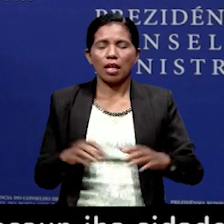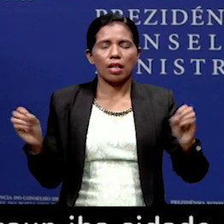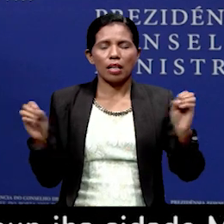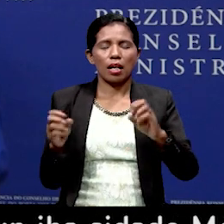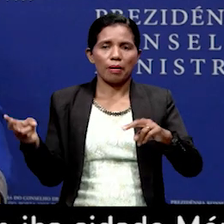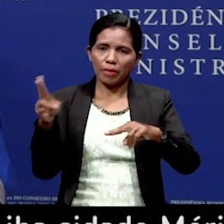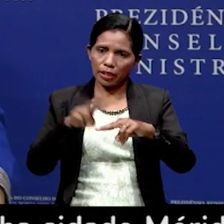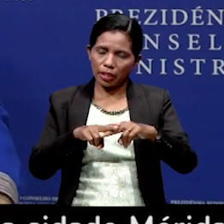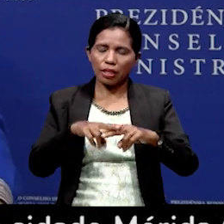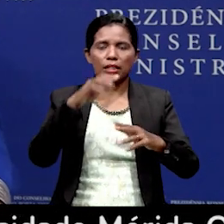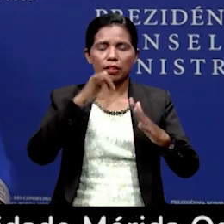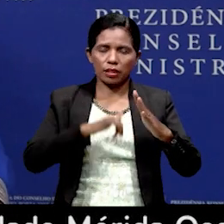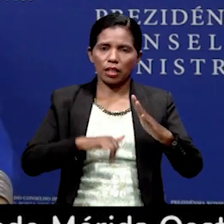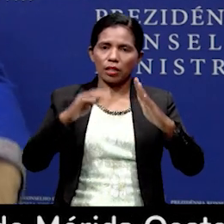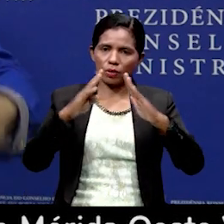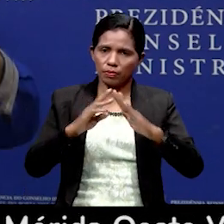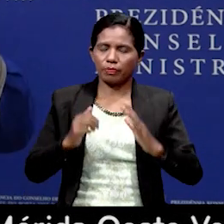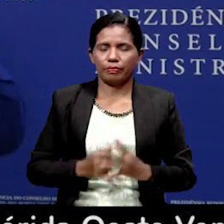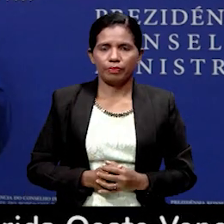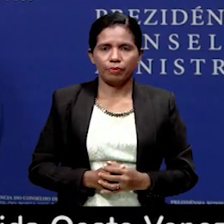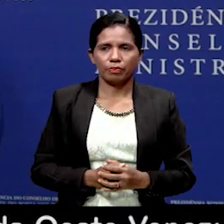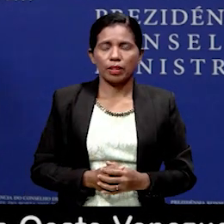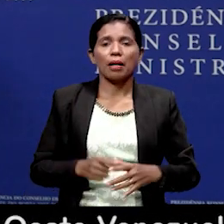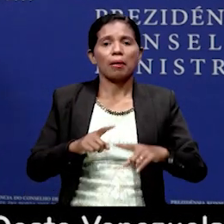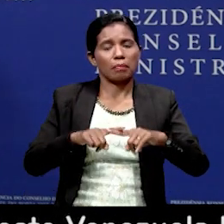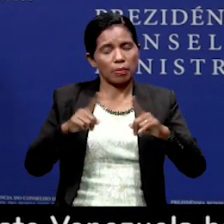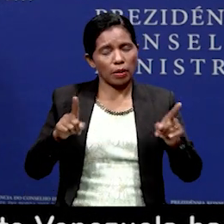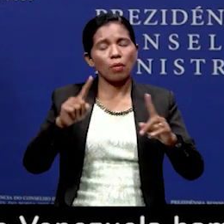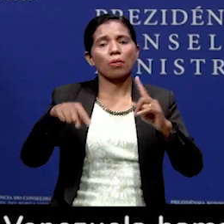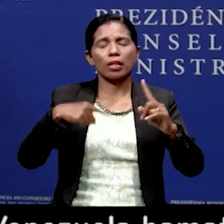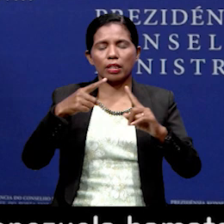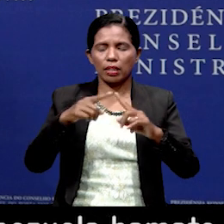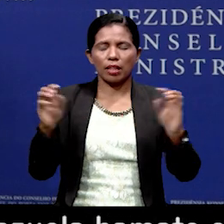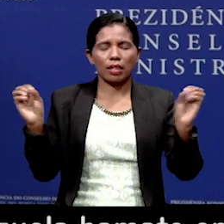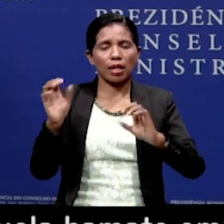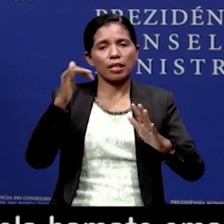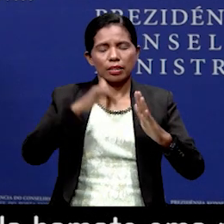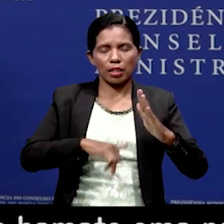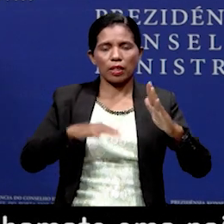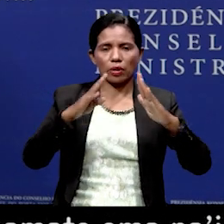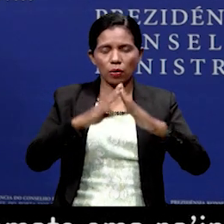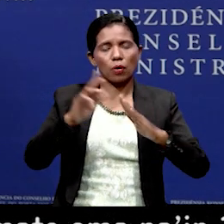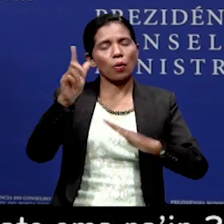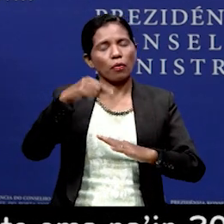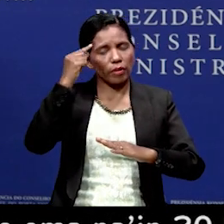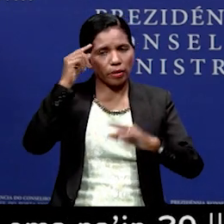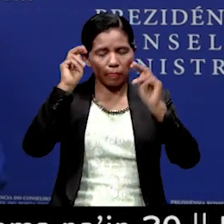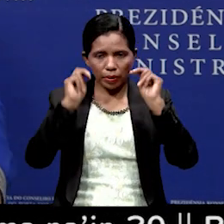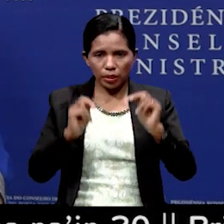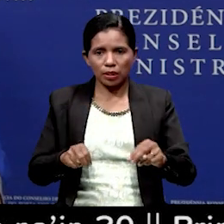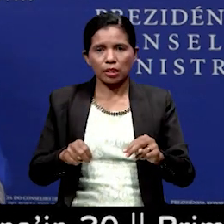tan confinamento obrigatório. Mas, em hira lá ia confinamento obrigatório, o governo mais precisa halo